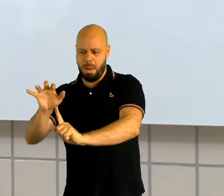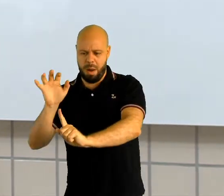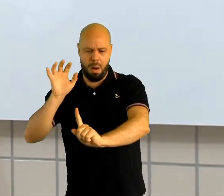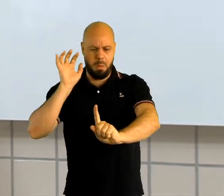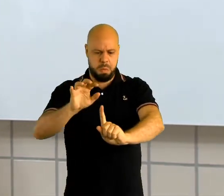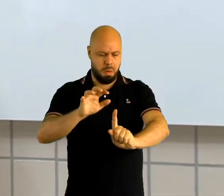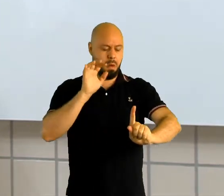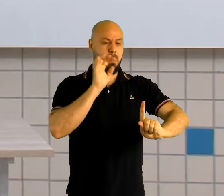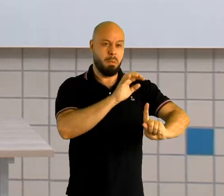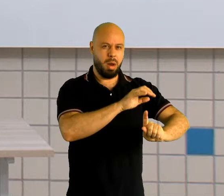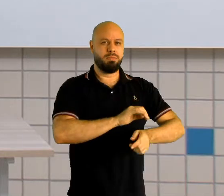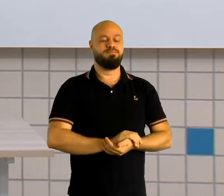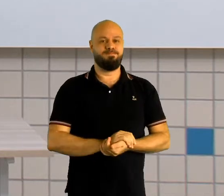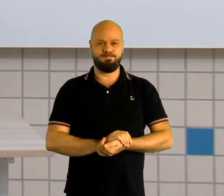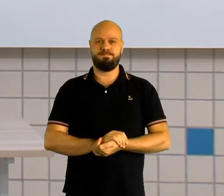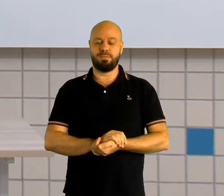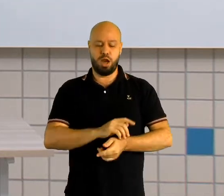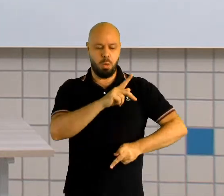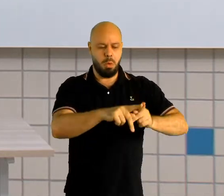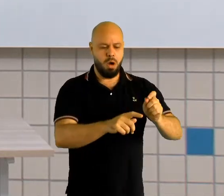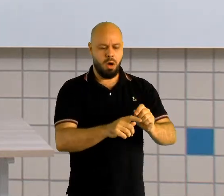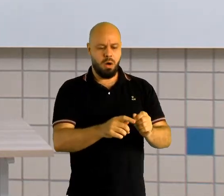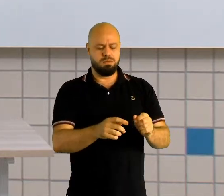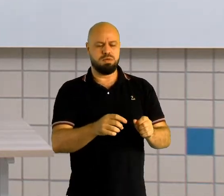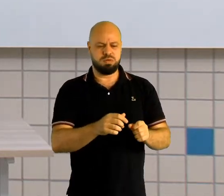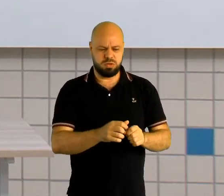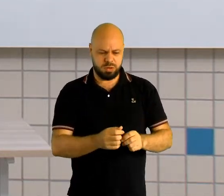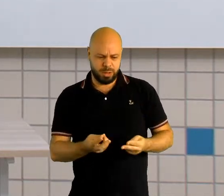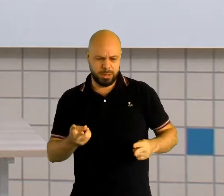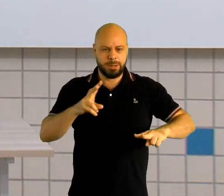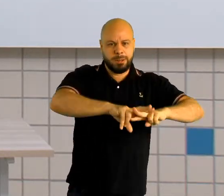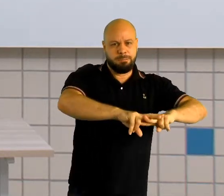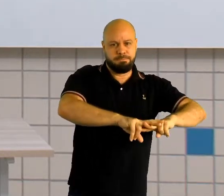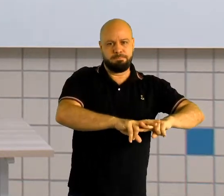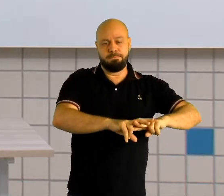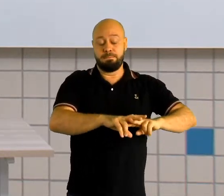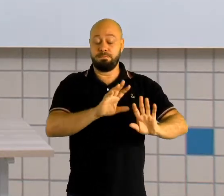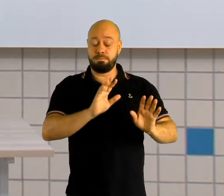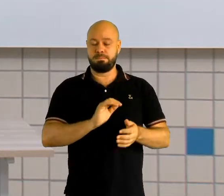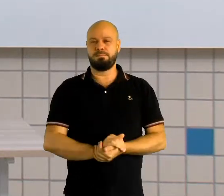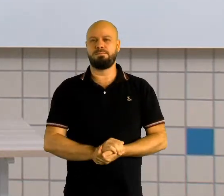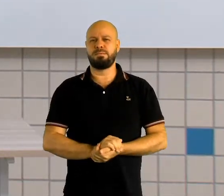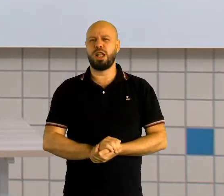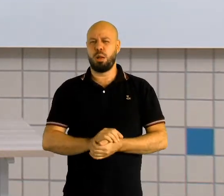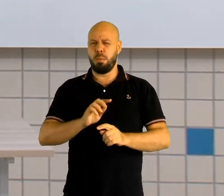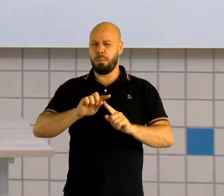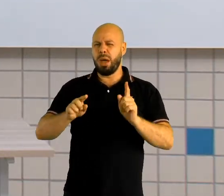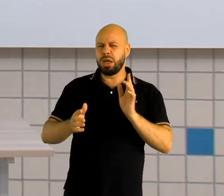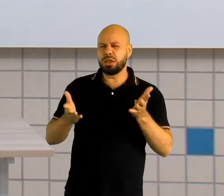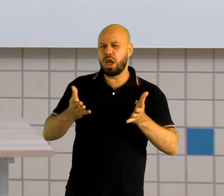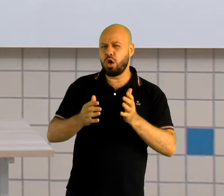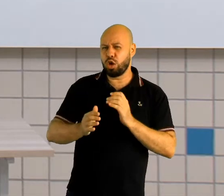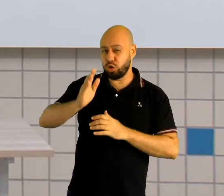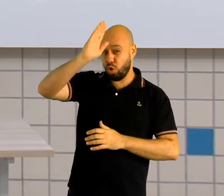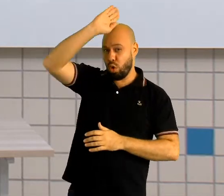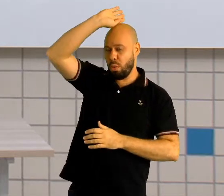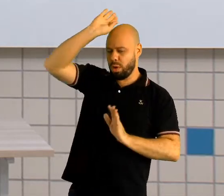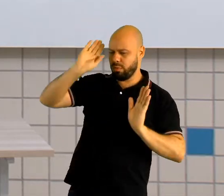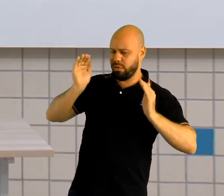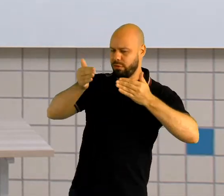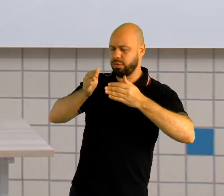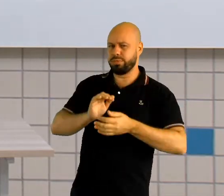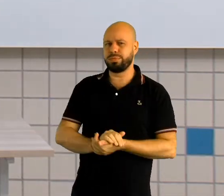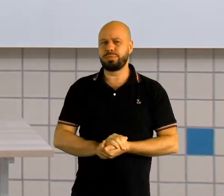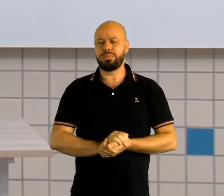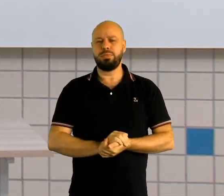povos dominados. Mais importante agora, vamos nos ater à história do Império Romano. Roma Imperial se